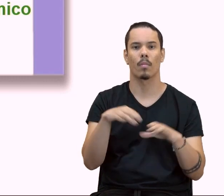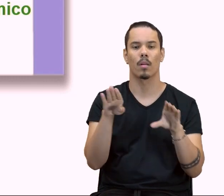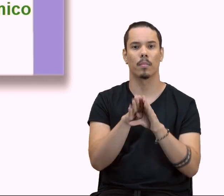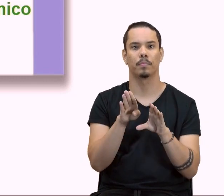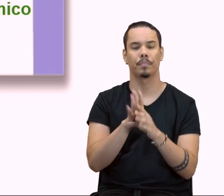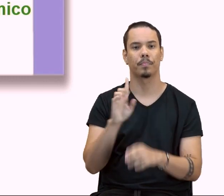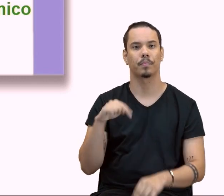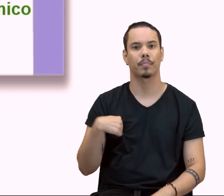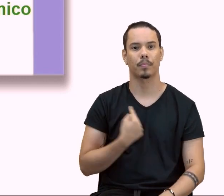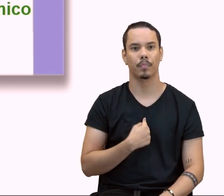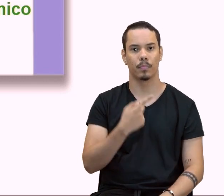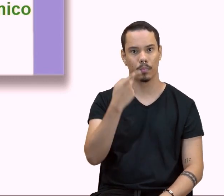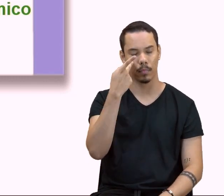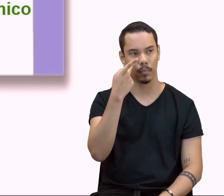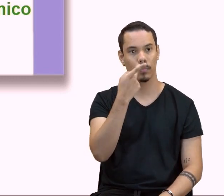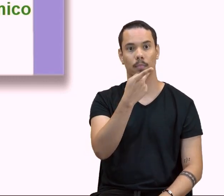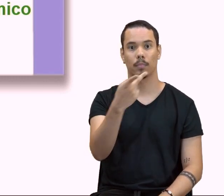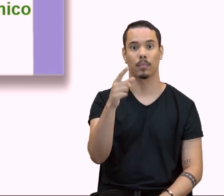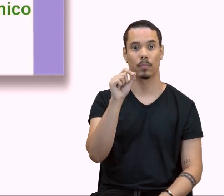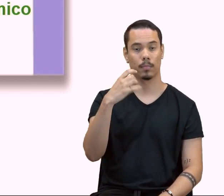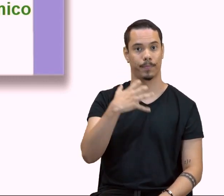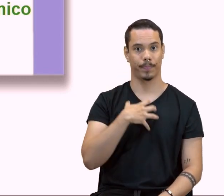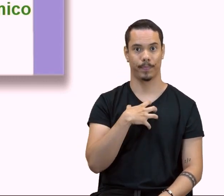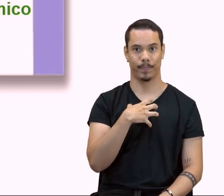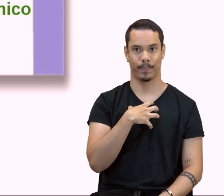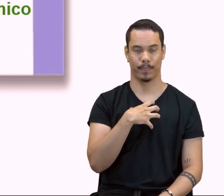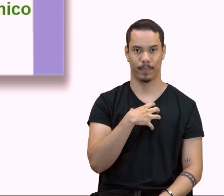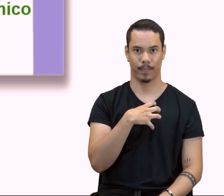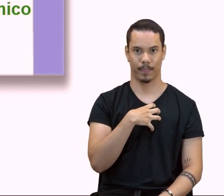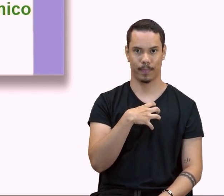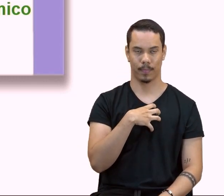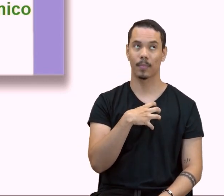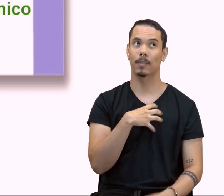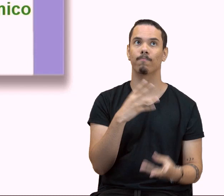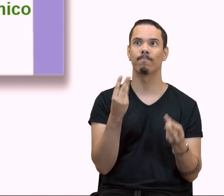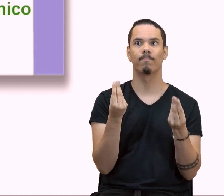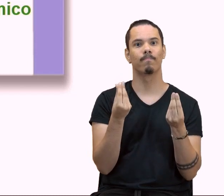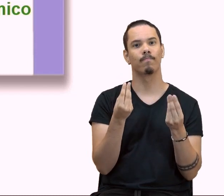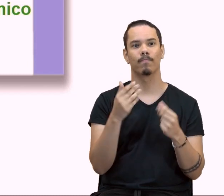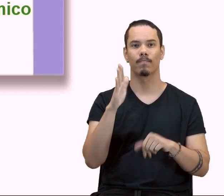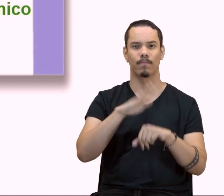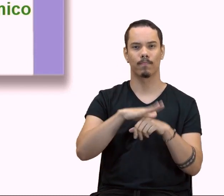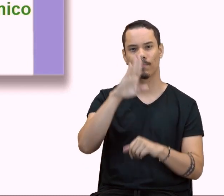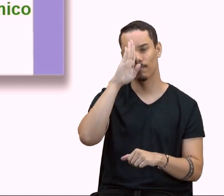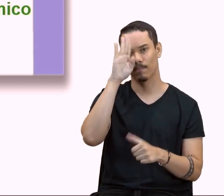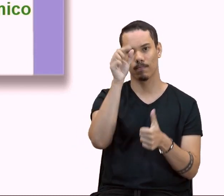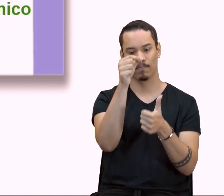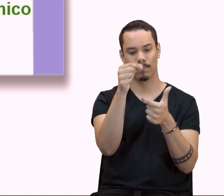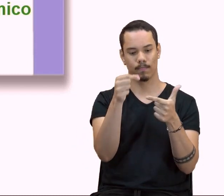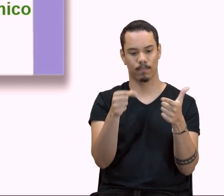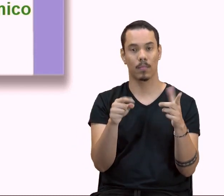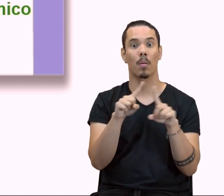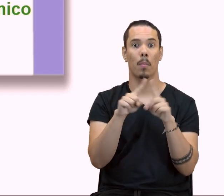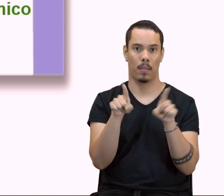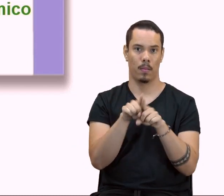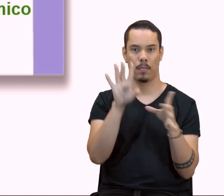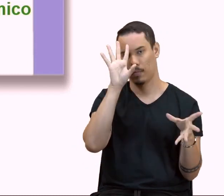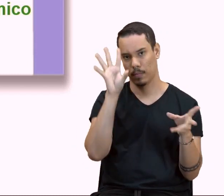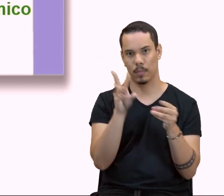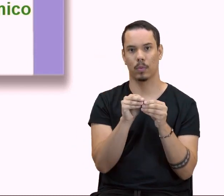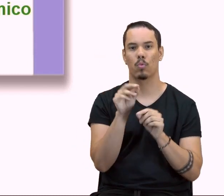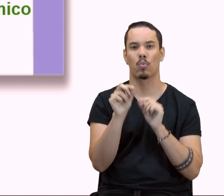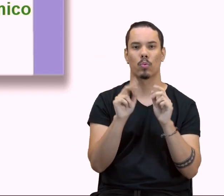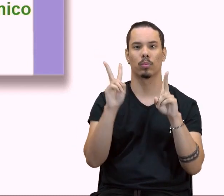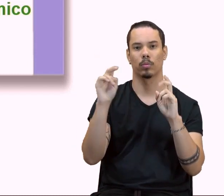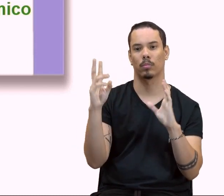de uma forma um pouco mais pontual e resumida, claro, sobre a questão dos indígenas.